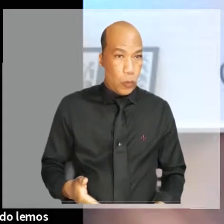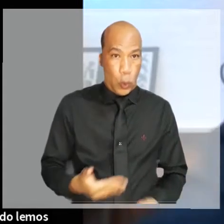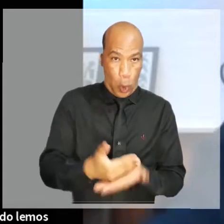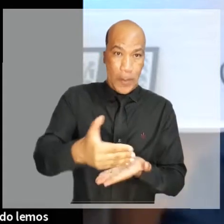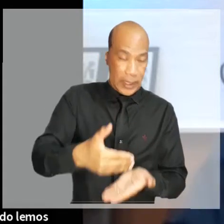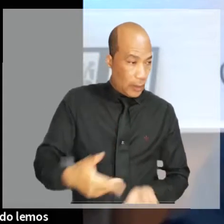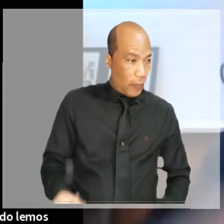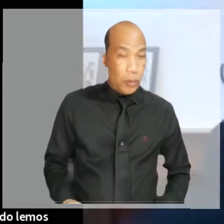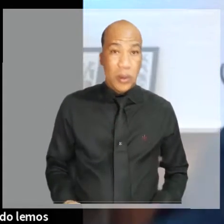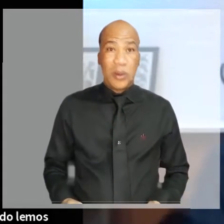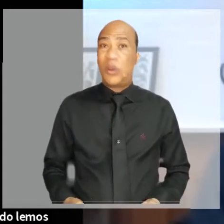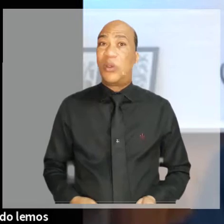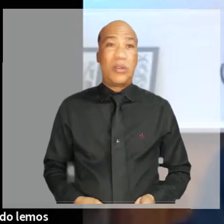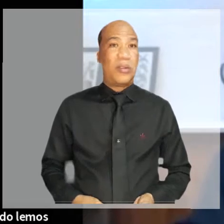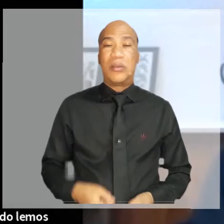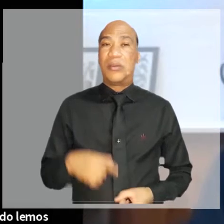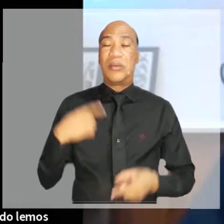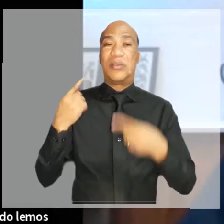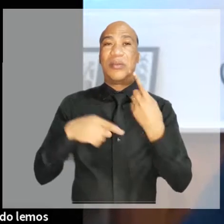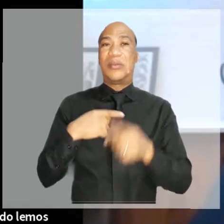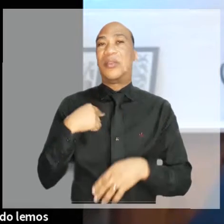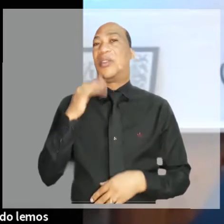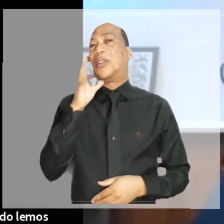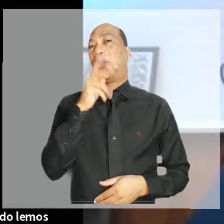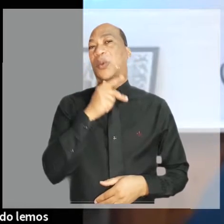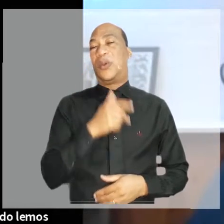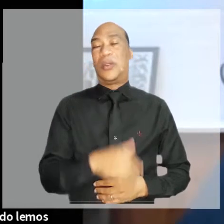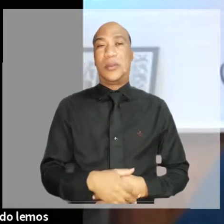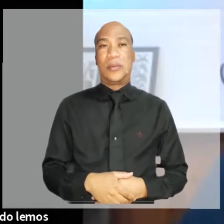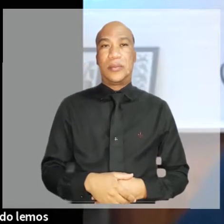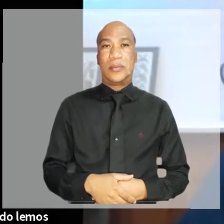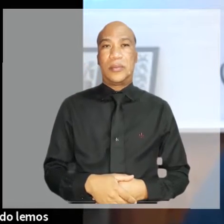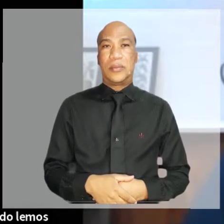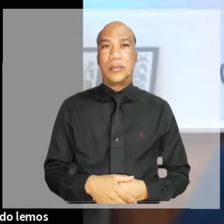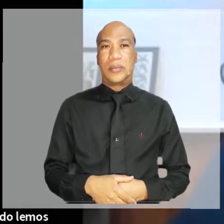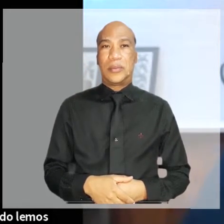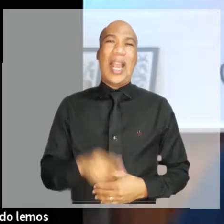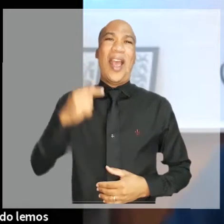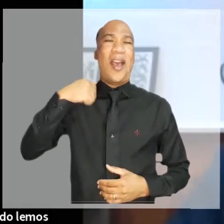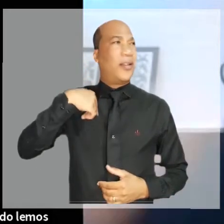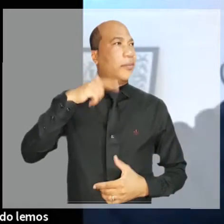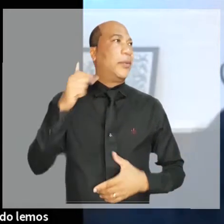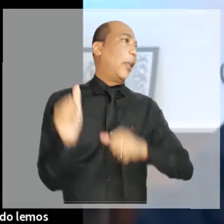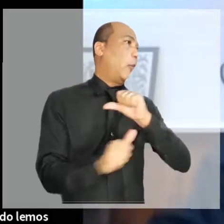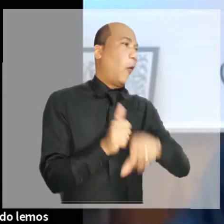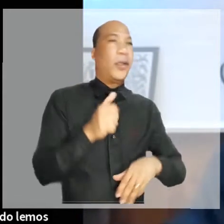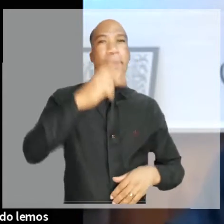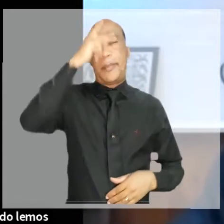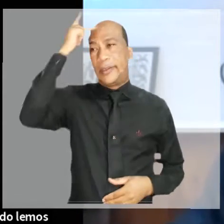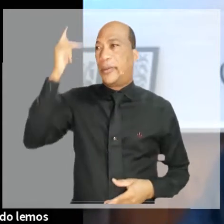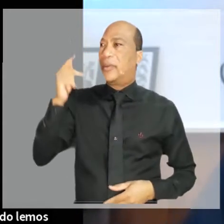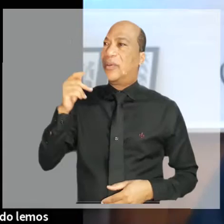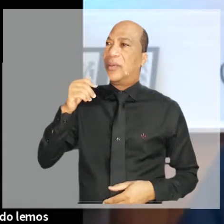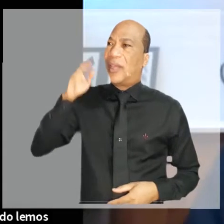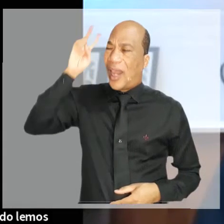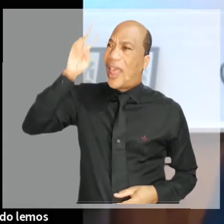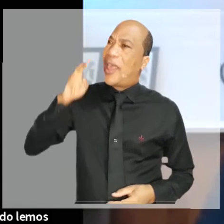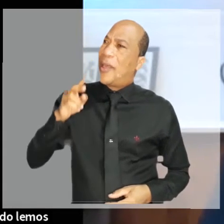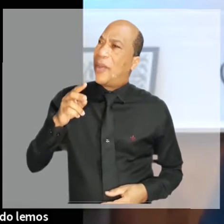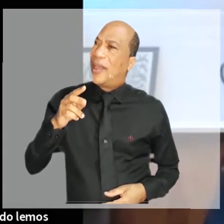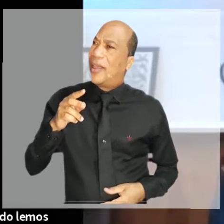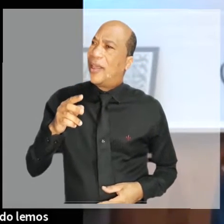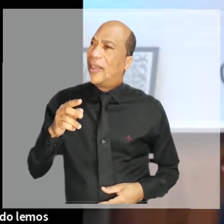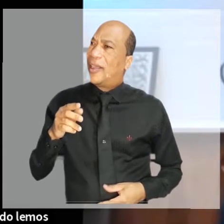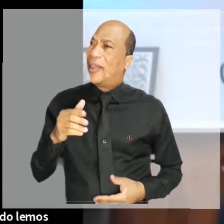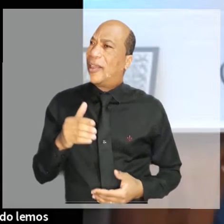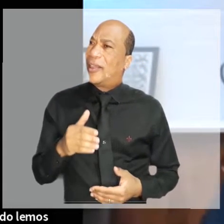às vezes muda o governo, muda as visões, etc., e fala, aquele plano lá, não, vamos fazer assim, e aí entra o